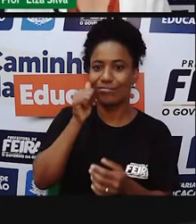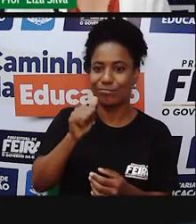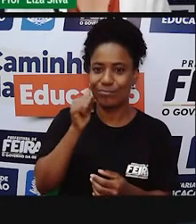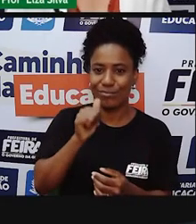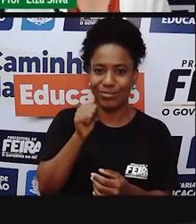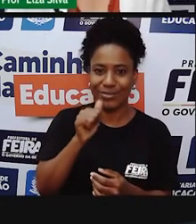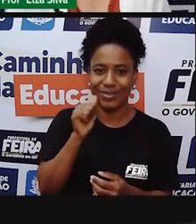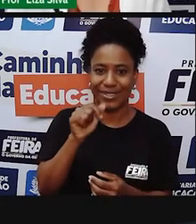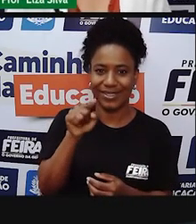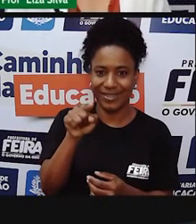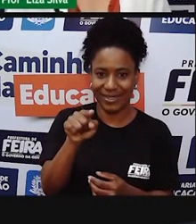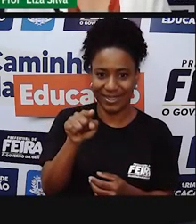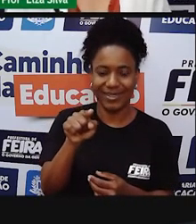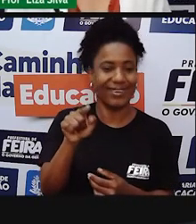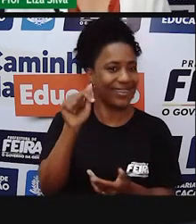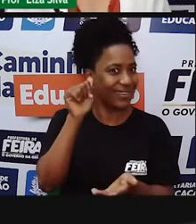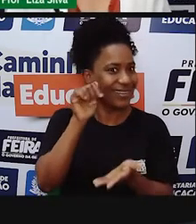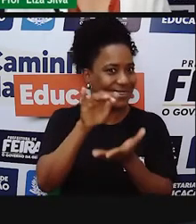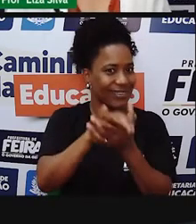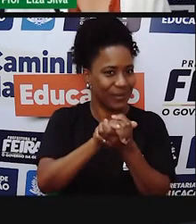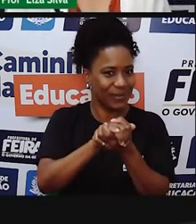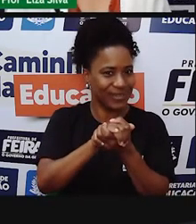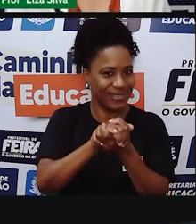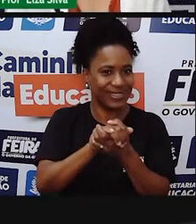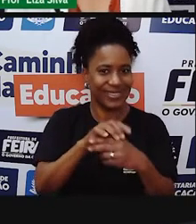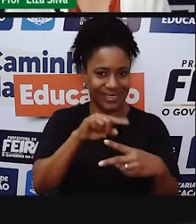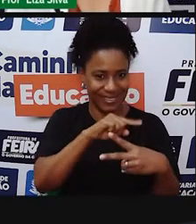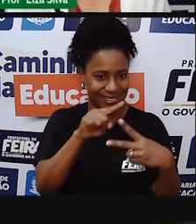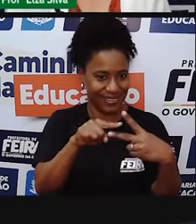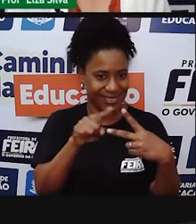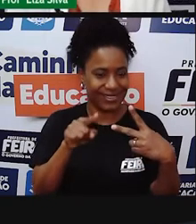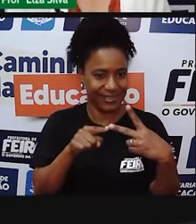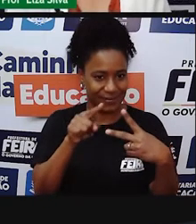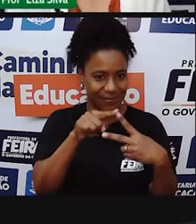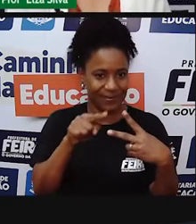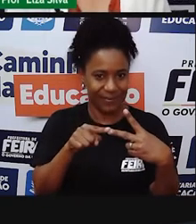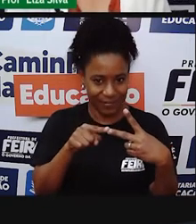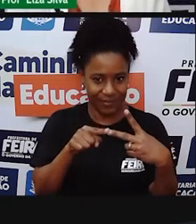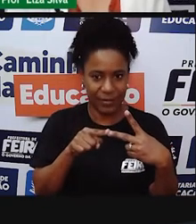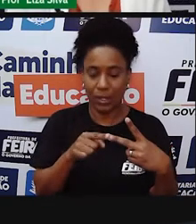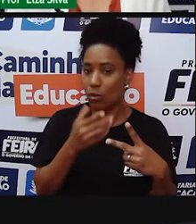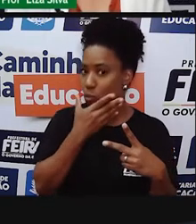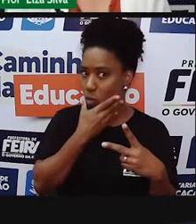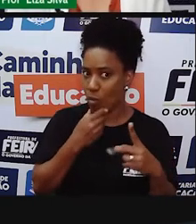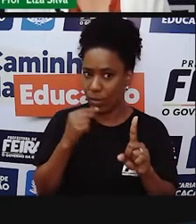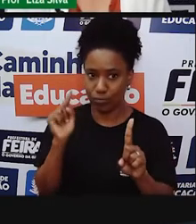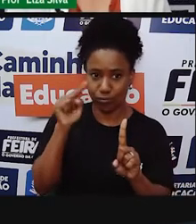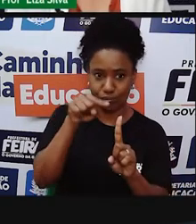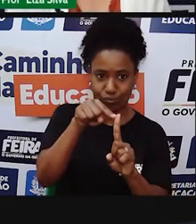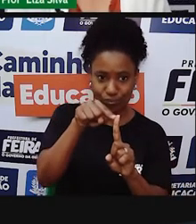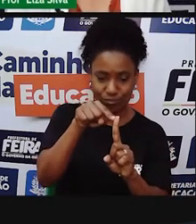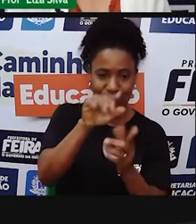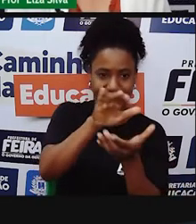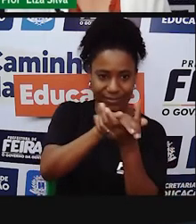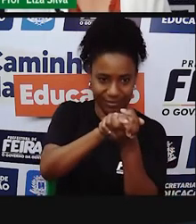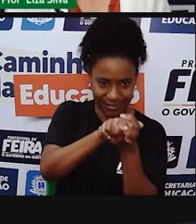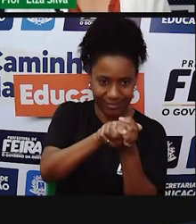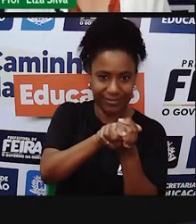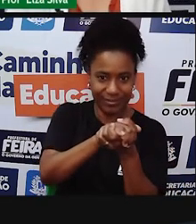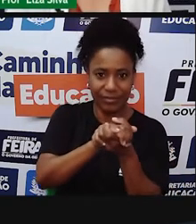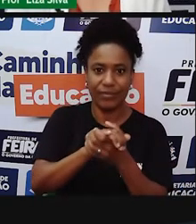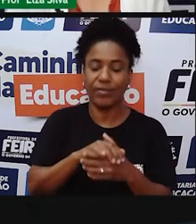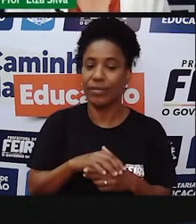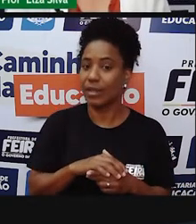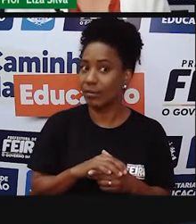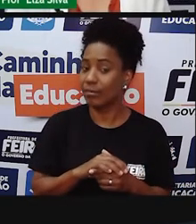é a wife, esposa. Então, husband, o Homer, wife é a Marge. Beleza? Marido e mulher. E eles